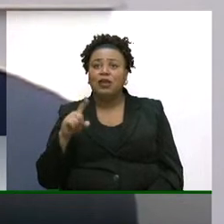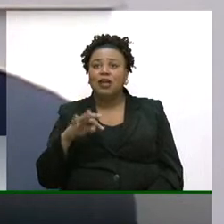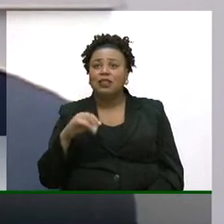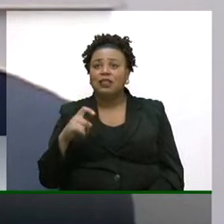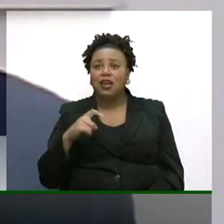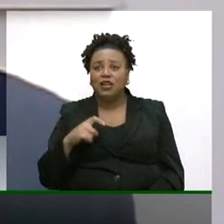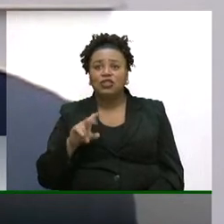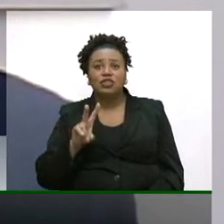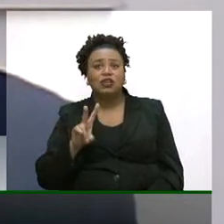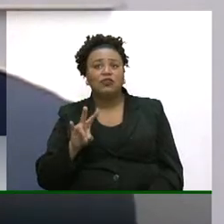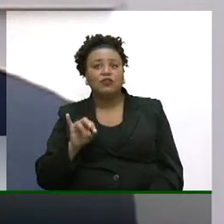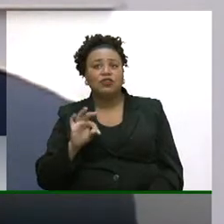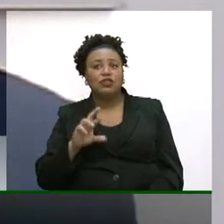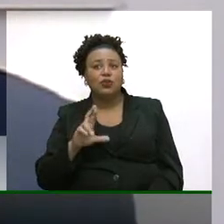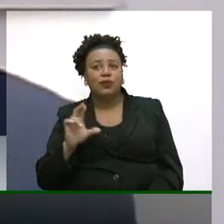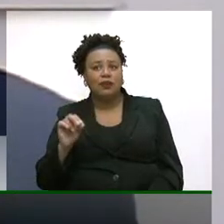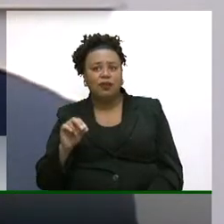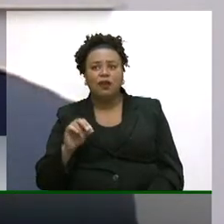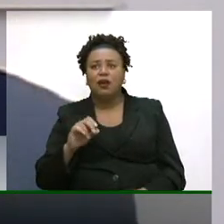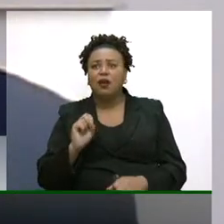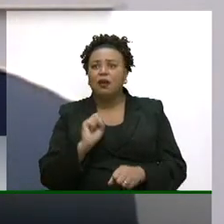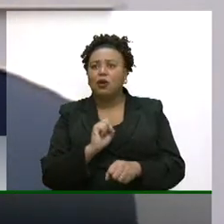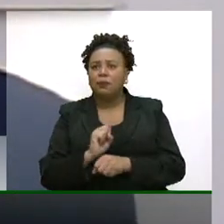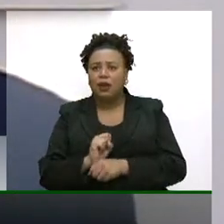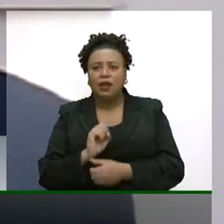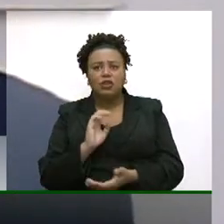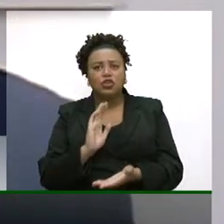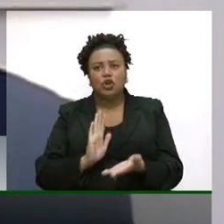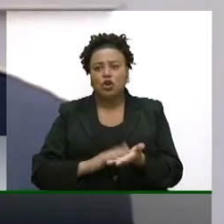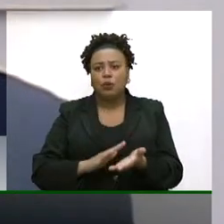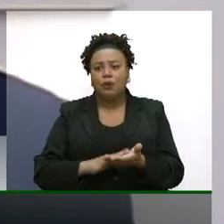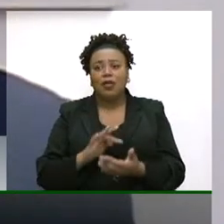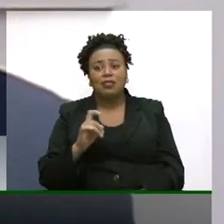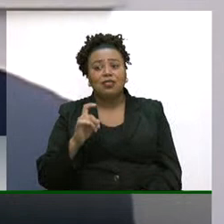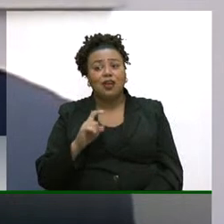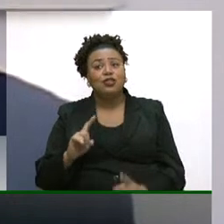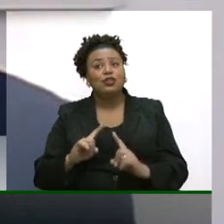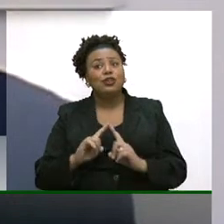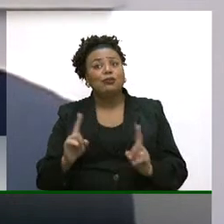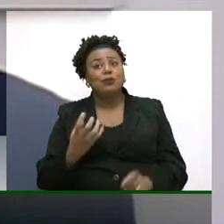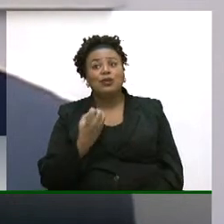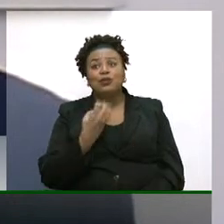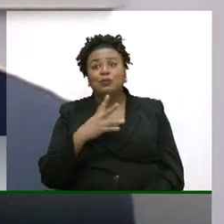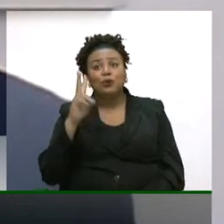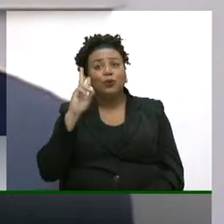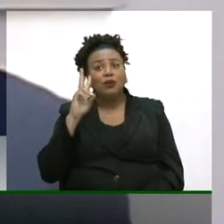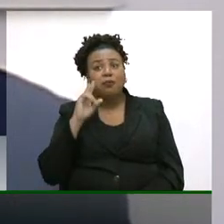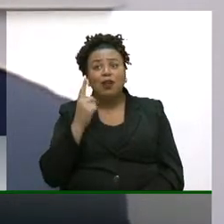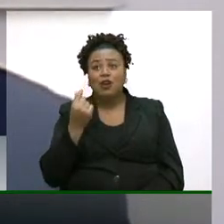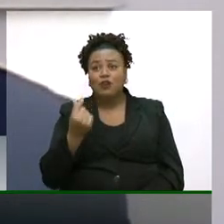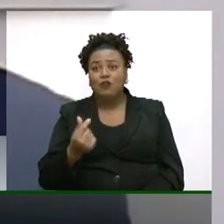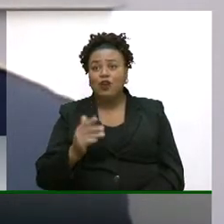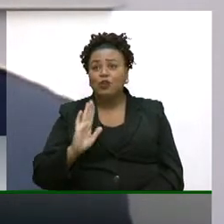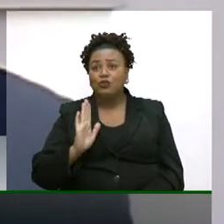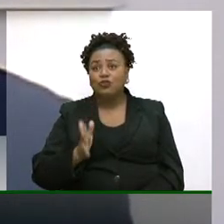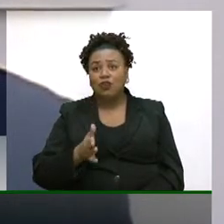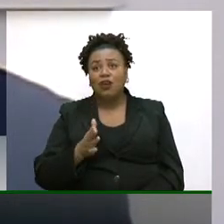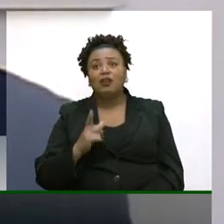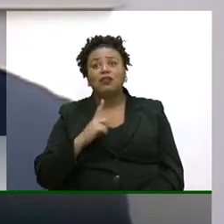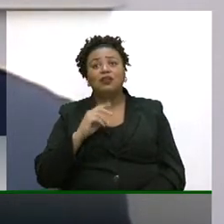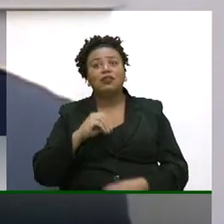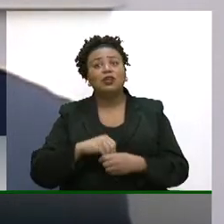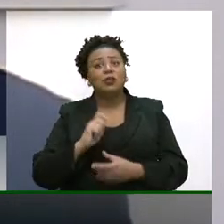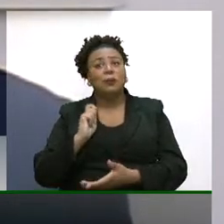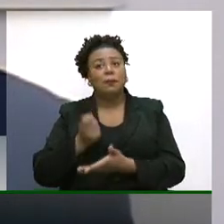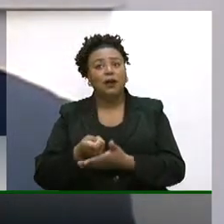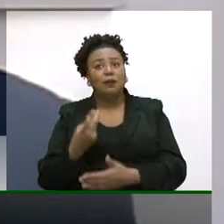vistoria, a suspensão de cobrança de taxa de vistoria. Mas é bom lembrar que o valor da taxa de vistoria já está contemplado no